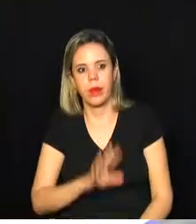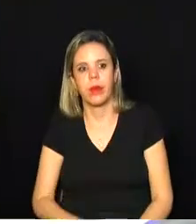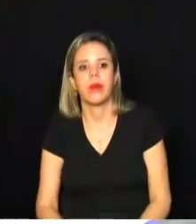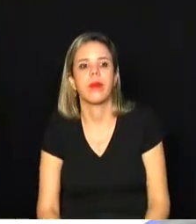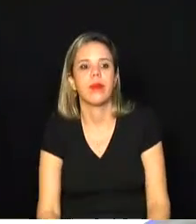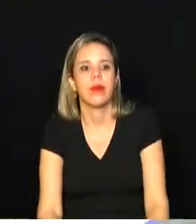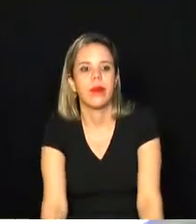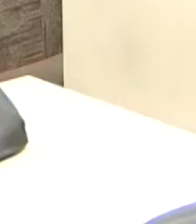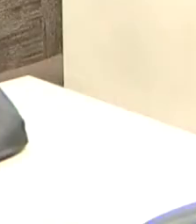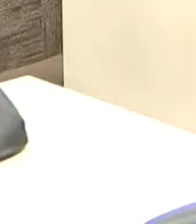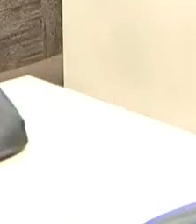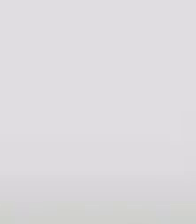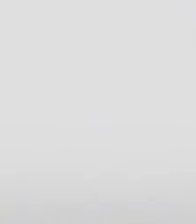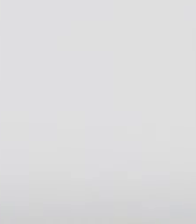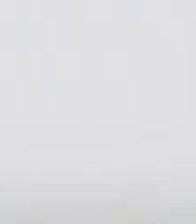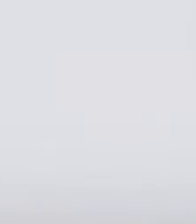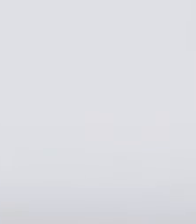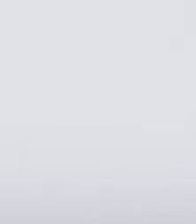tarde